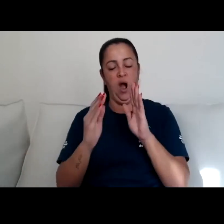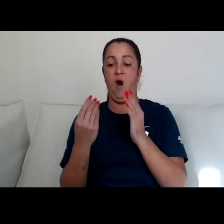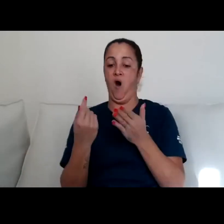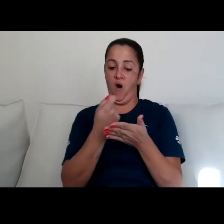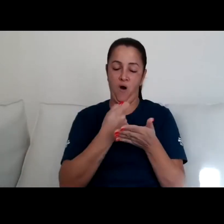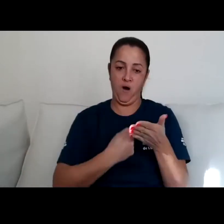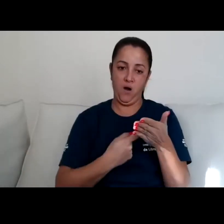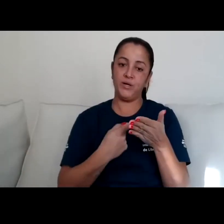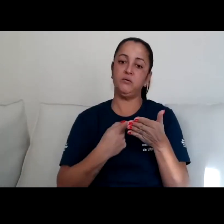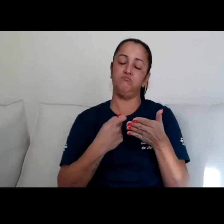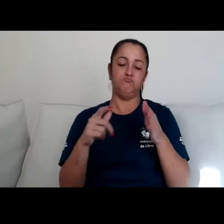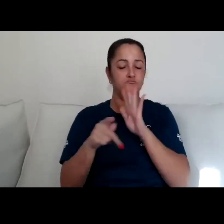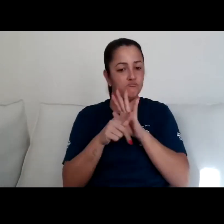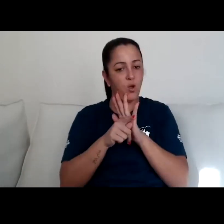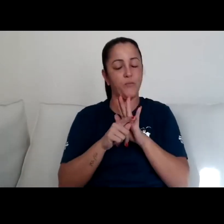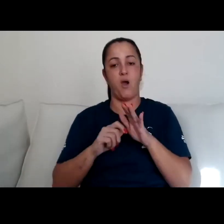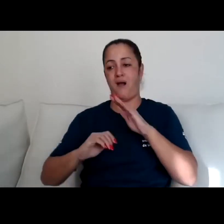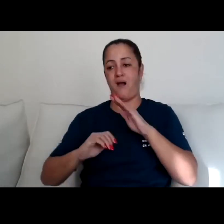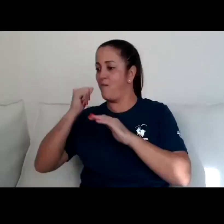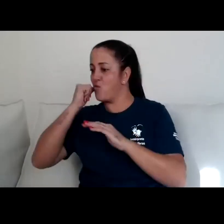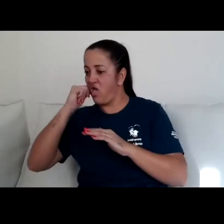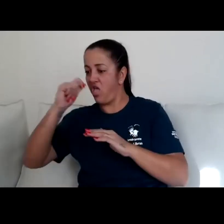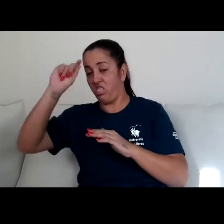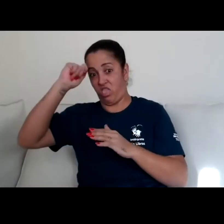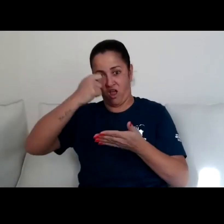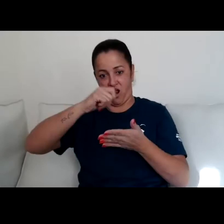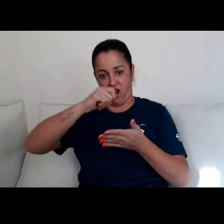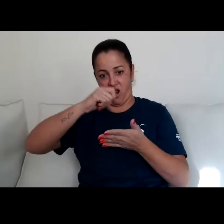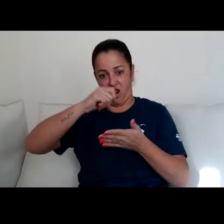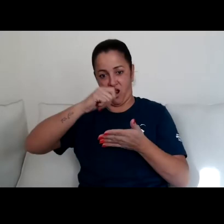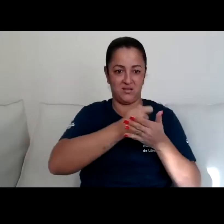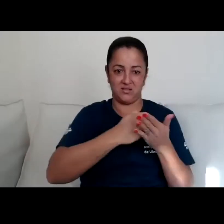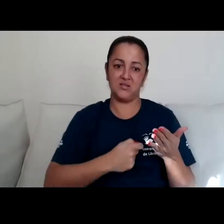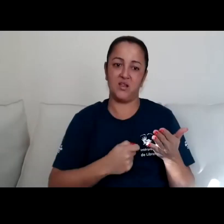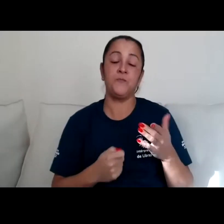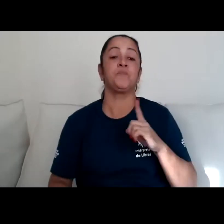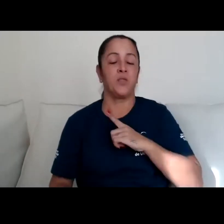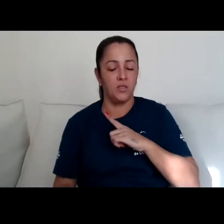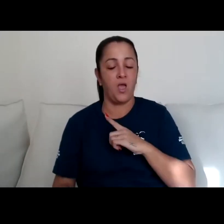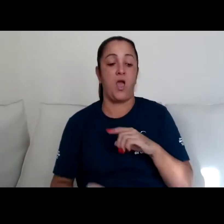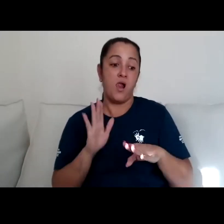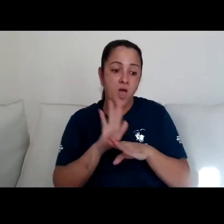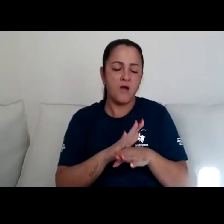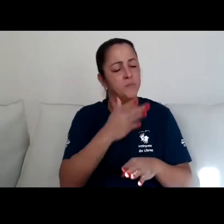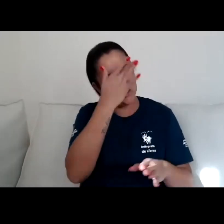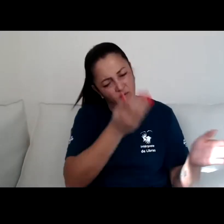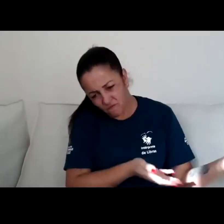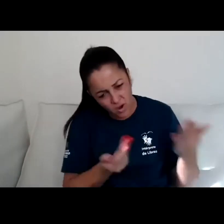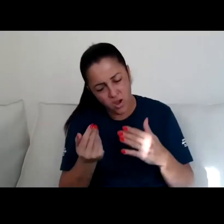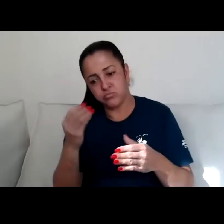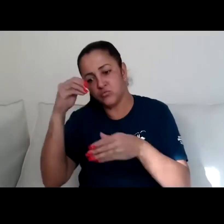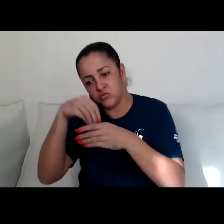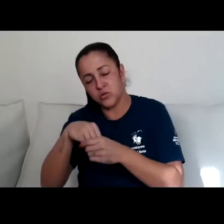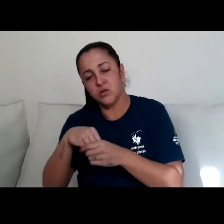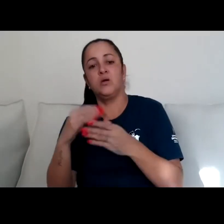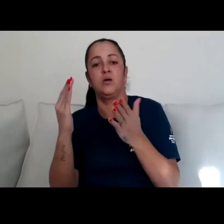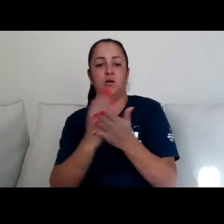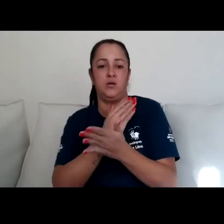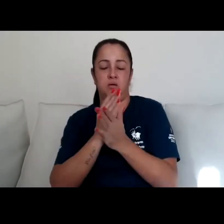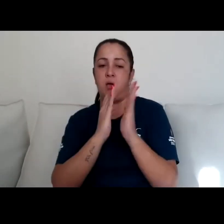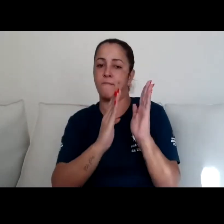das bibliotecas para levar as pessoas para este espaço da biblioteca e para ler junto. A biblioteca precisa